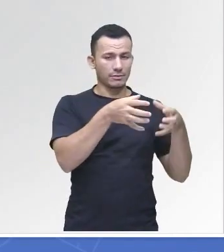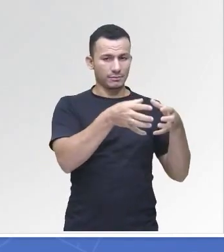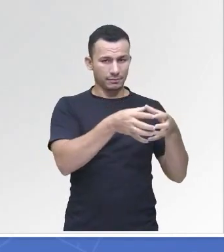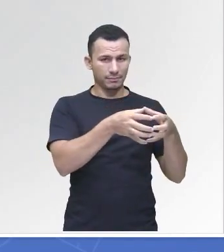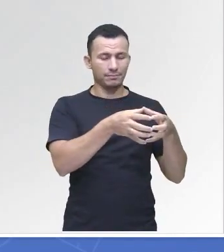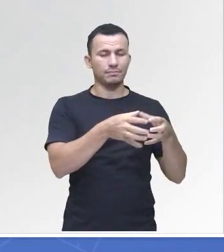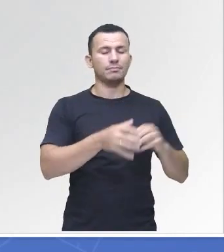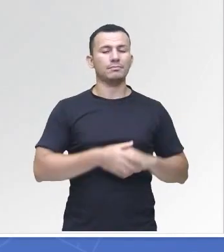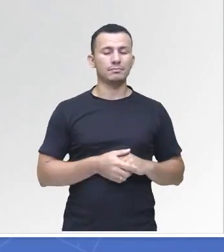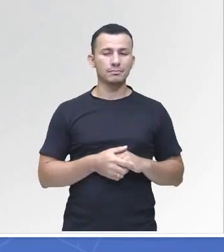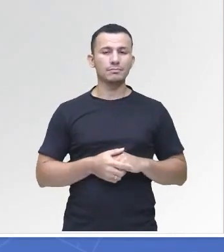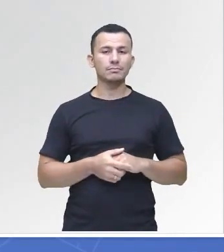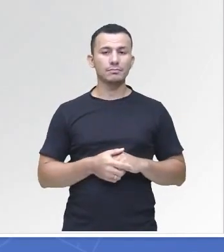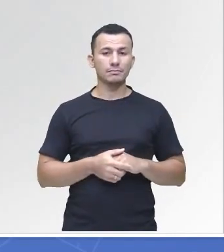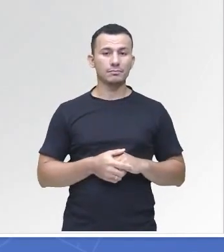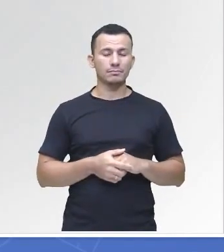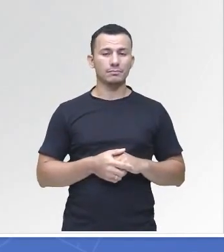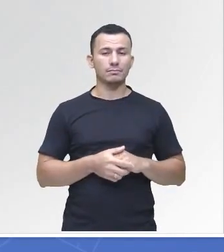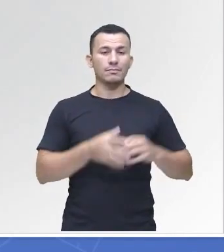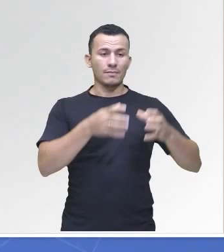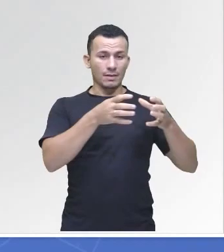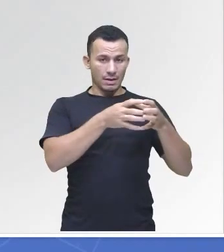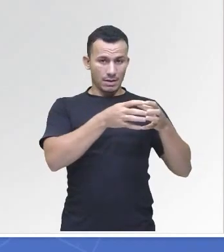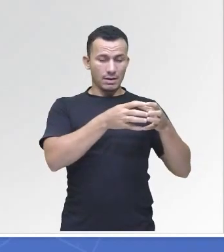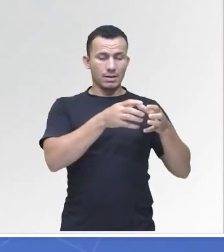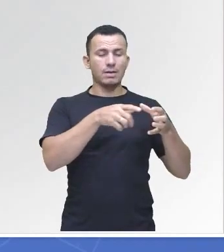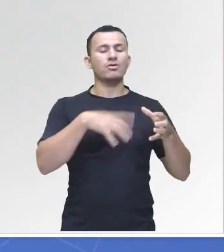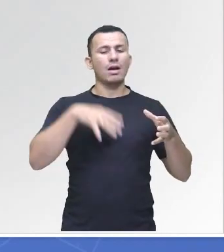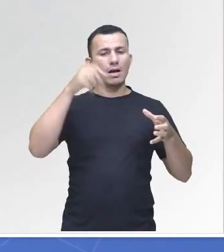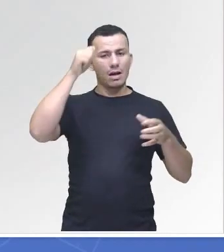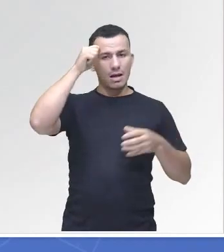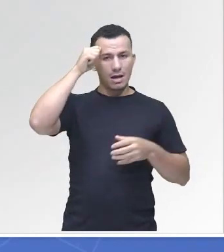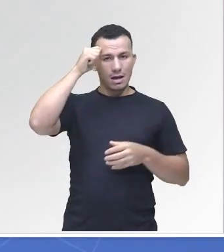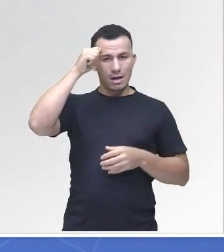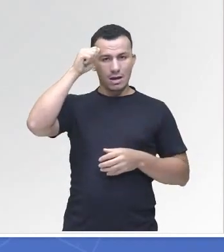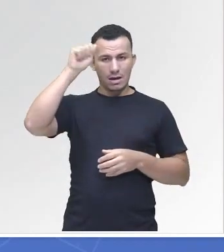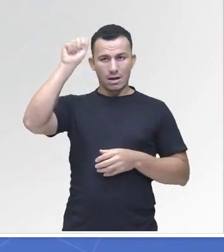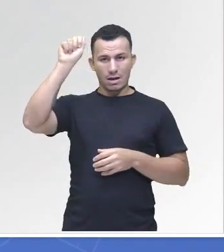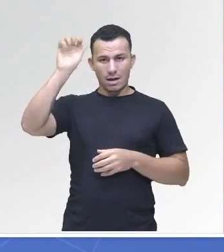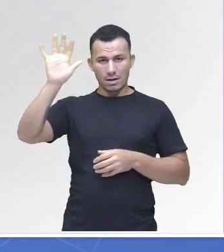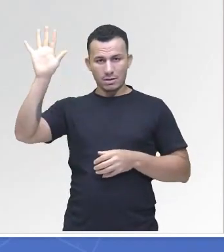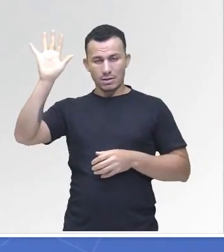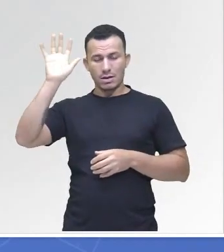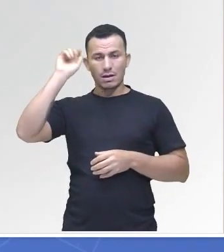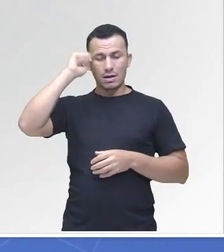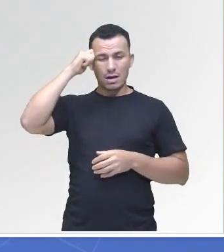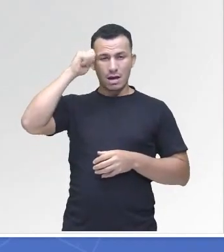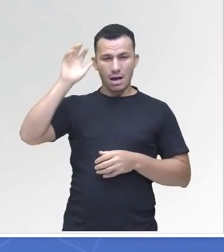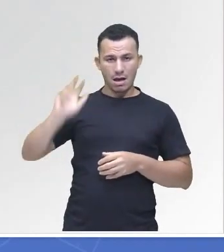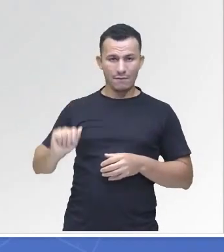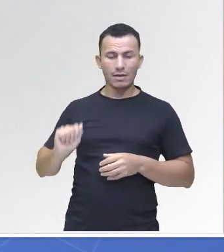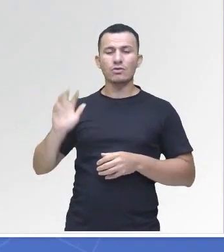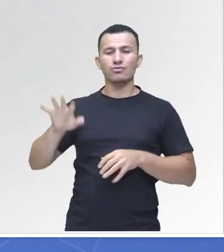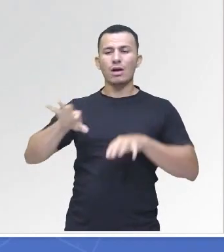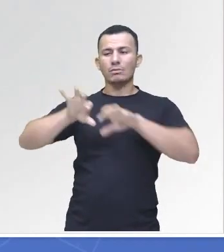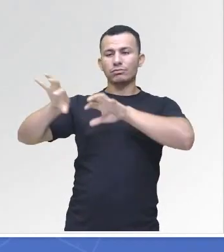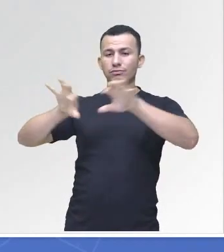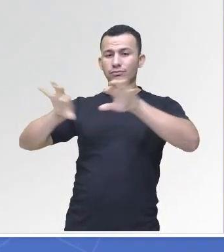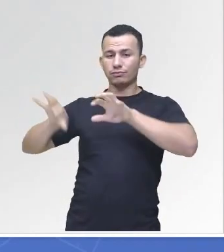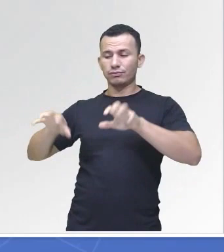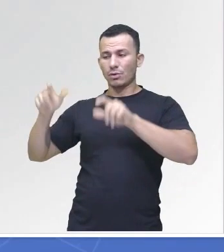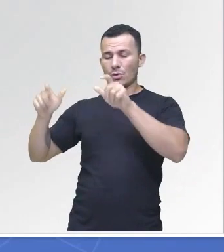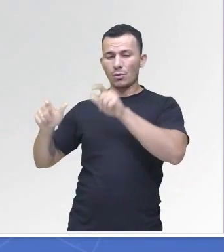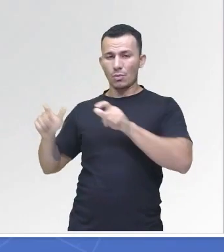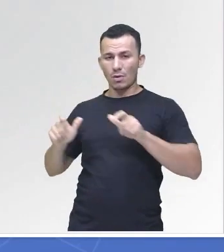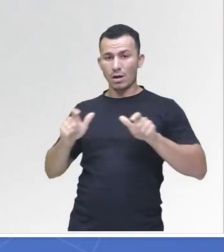a partilha da Ásia e da África. E a Itália e a Alemanha, como era de se esperar, vêm depois